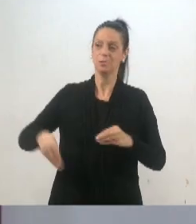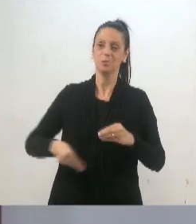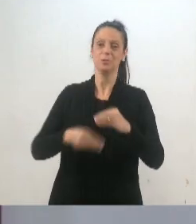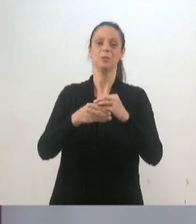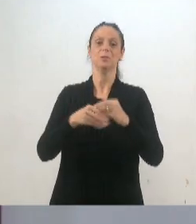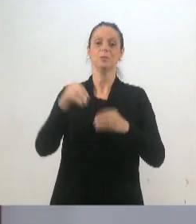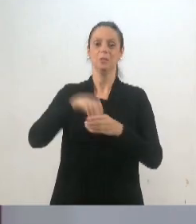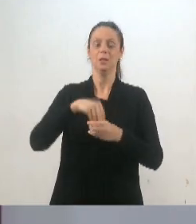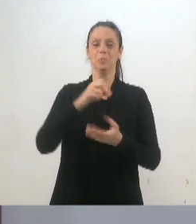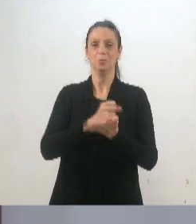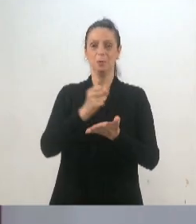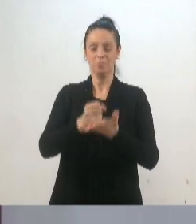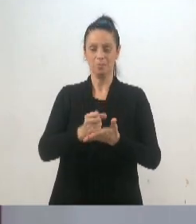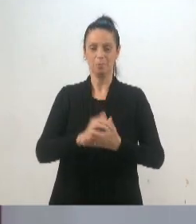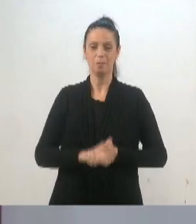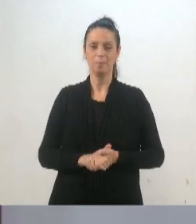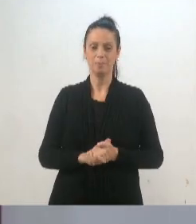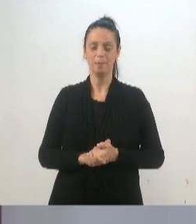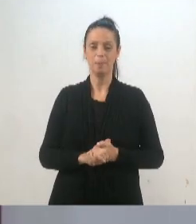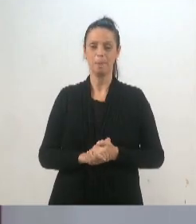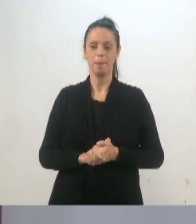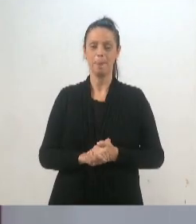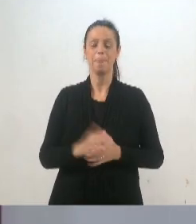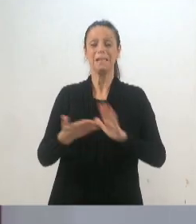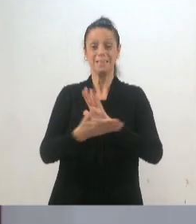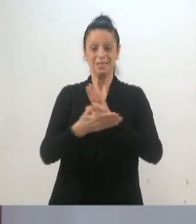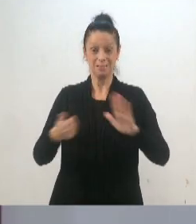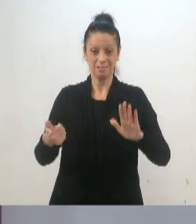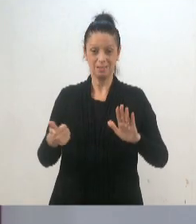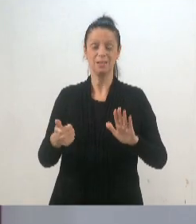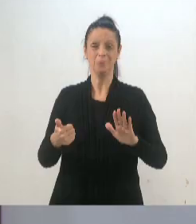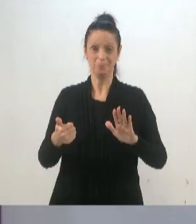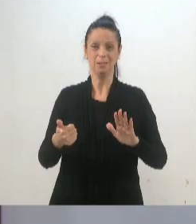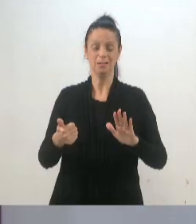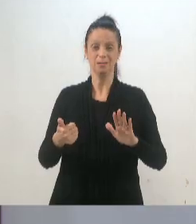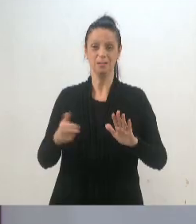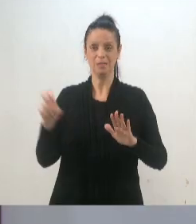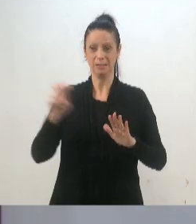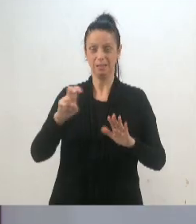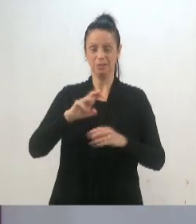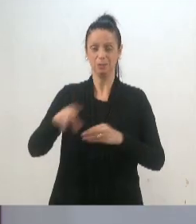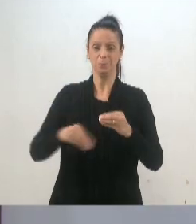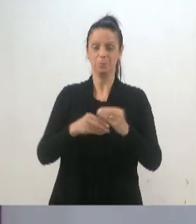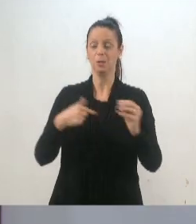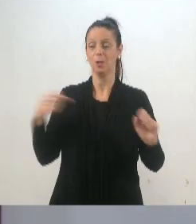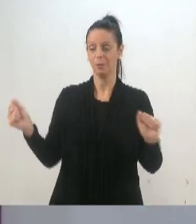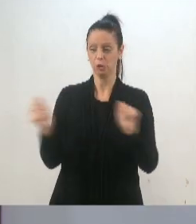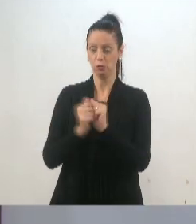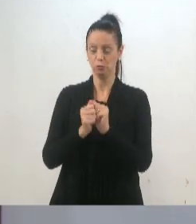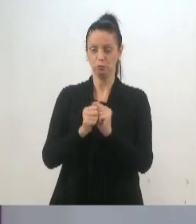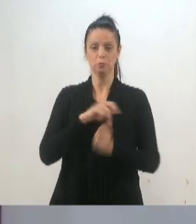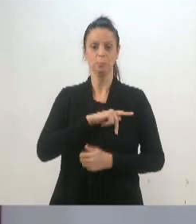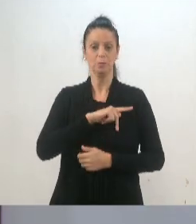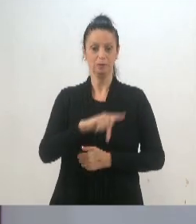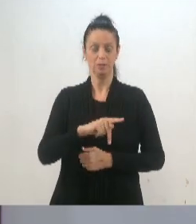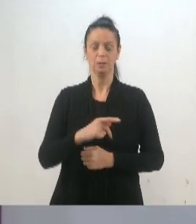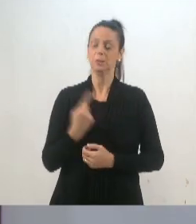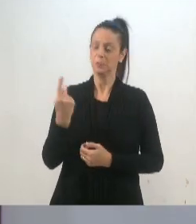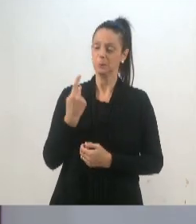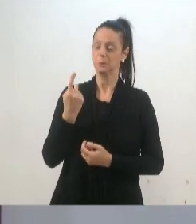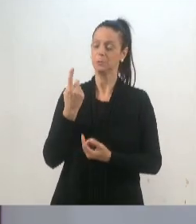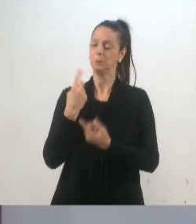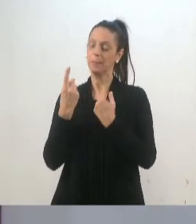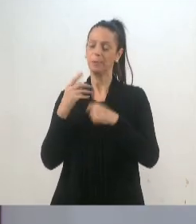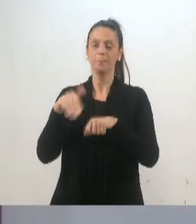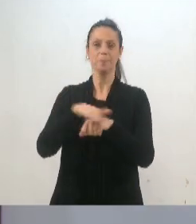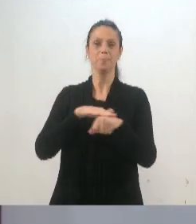aditivo. Essa revogação eu estava junto com o prefeito, né, onde a gente estava conversando